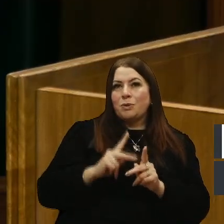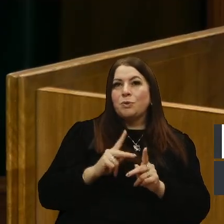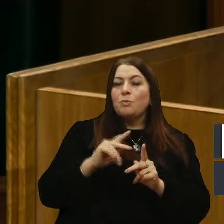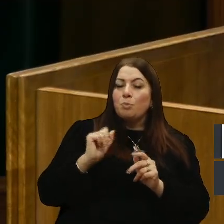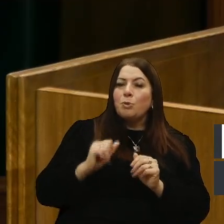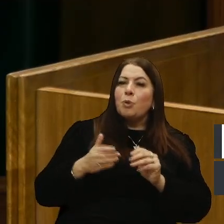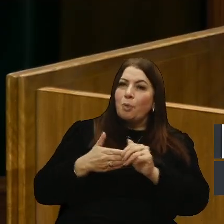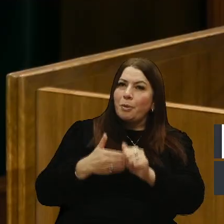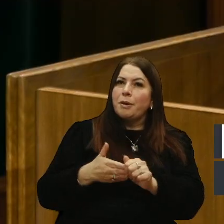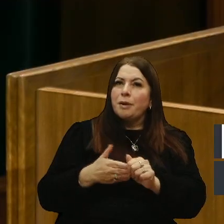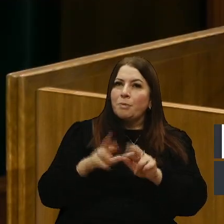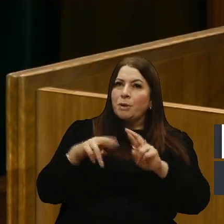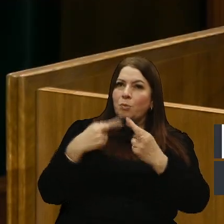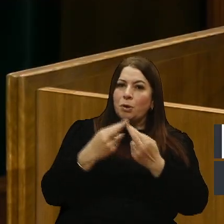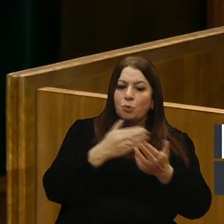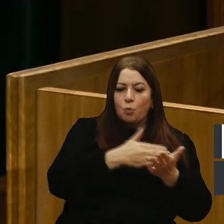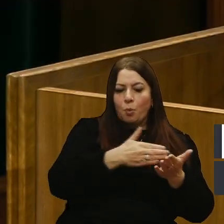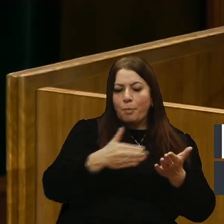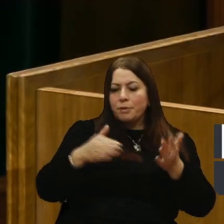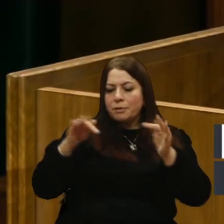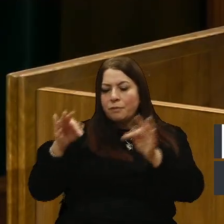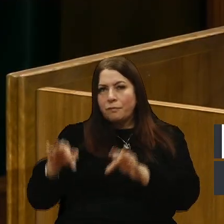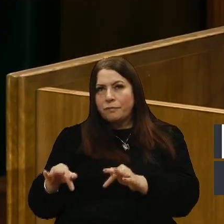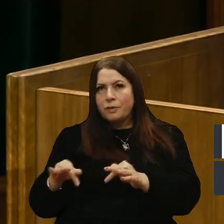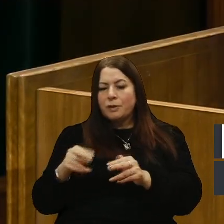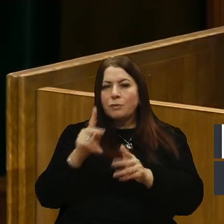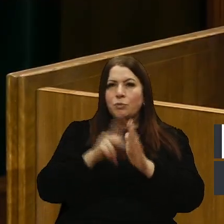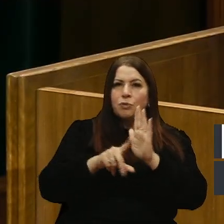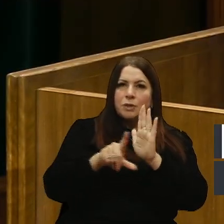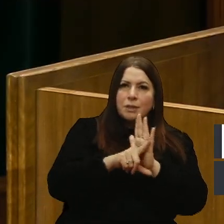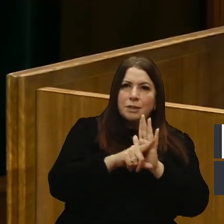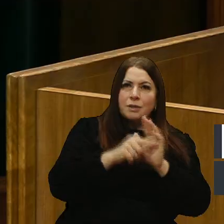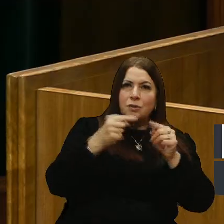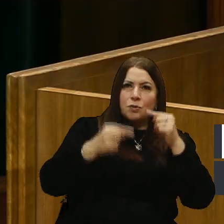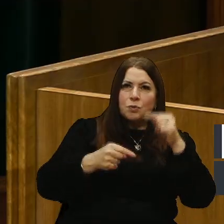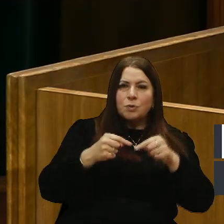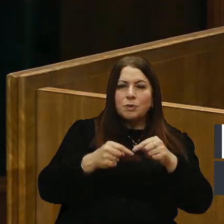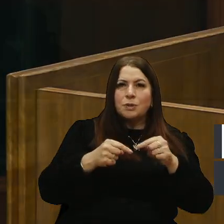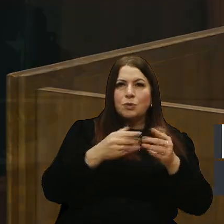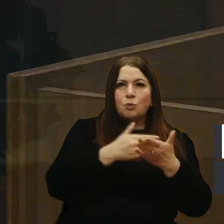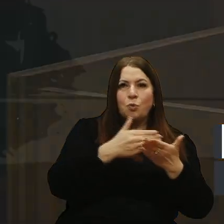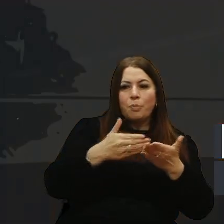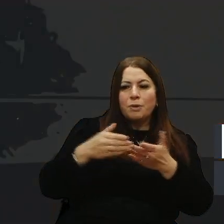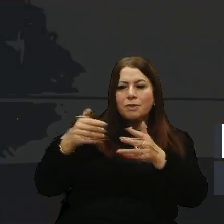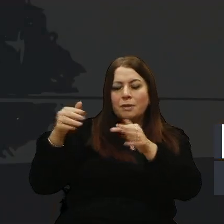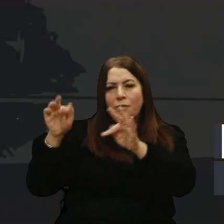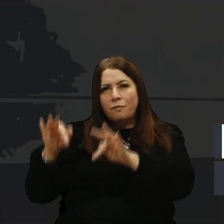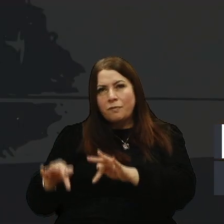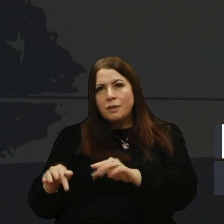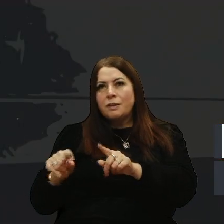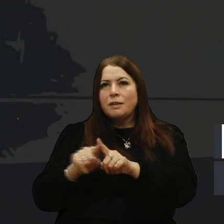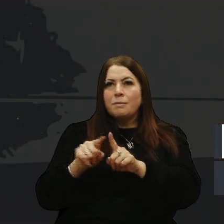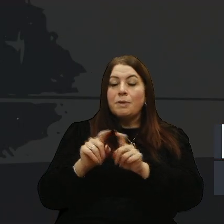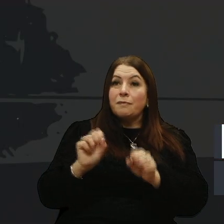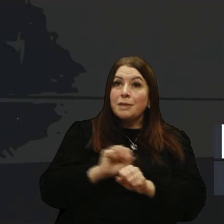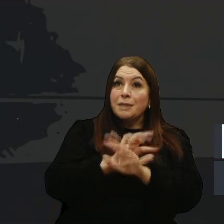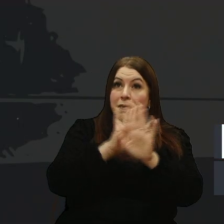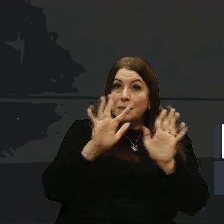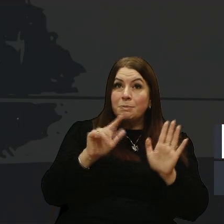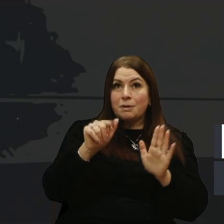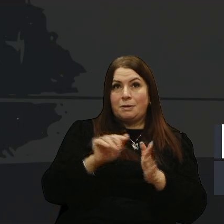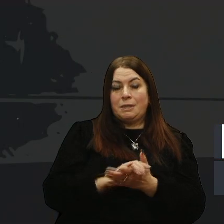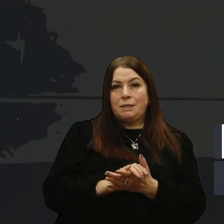poder acompanhar uma audiência do início ao fim, um projeto de lei, a discussão de um projeto de lei do início ao fim, vão ter